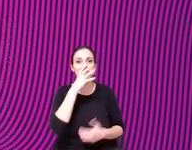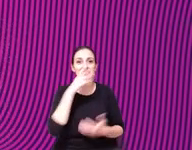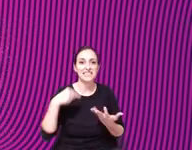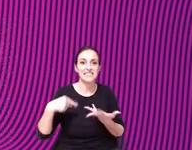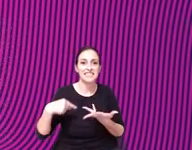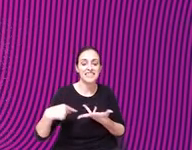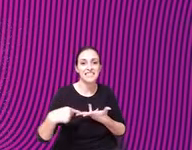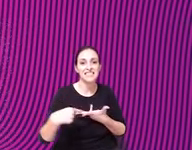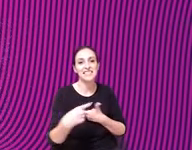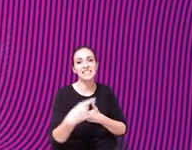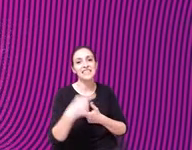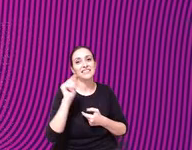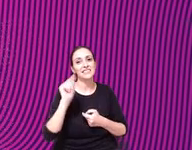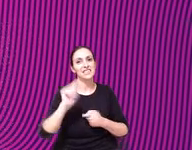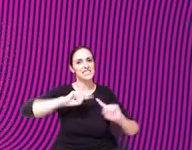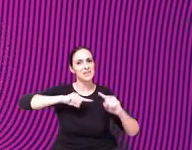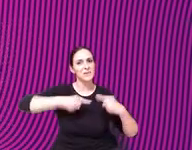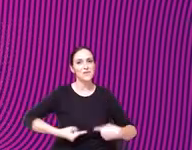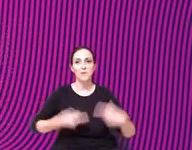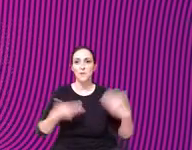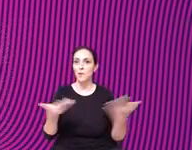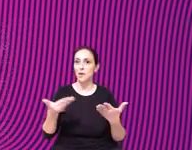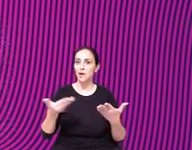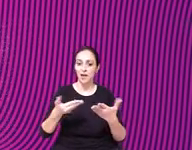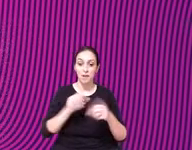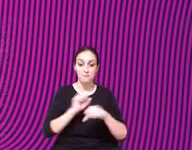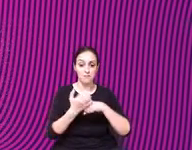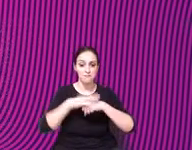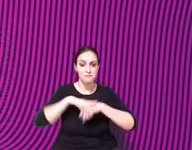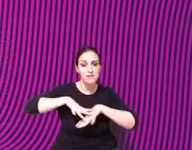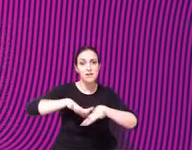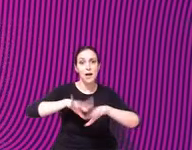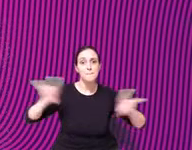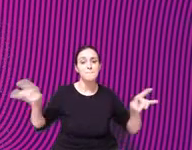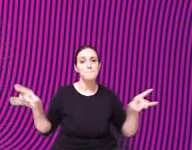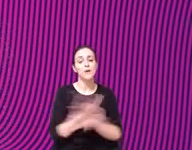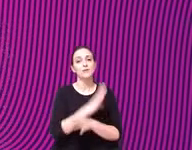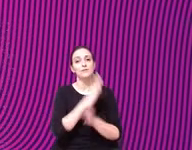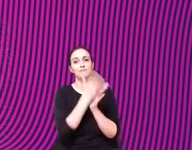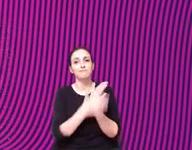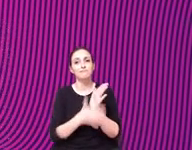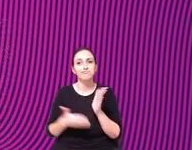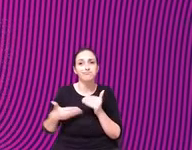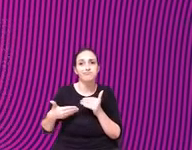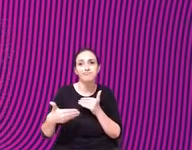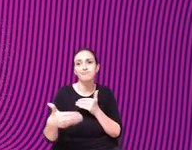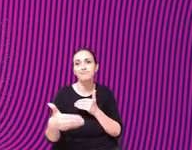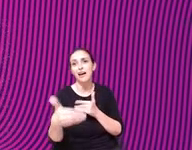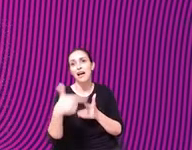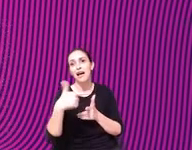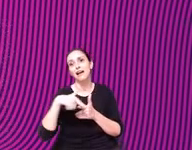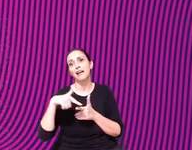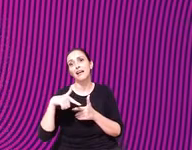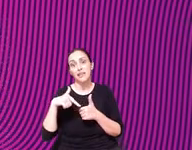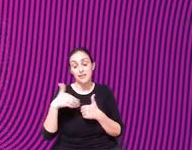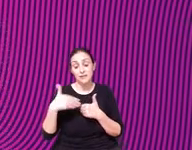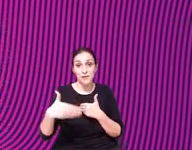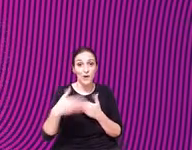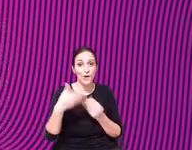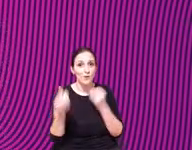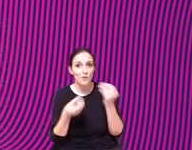gente tem grandes desafios agora pós-pandemia, né, ou tentativa de saída, né, de como nós